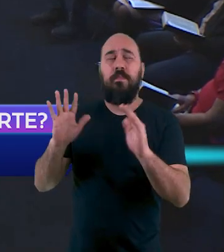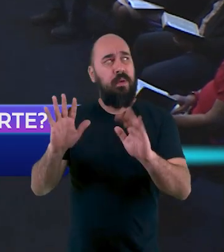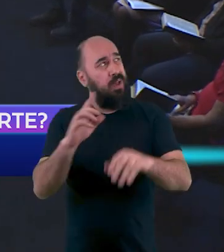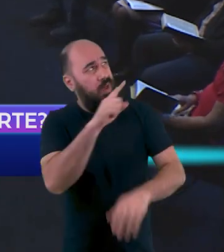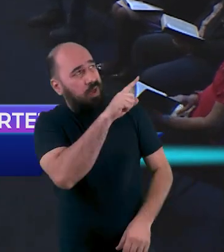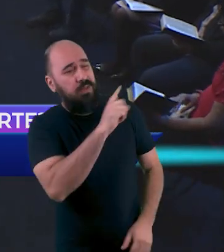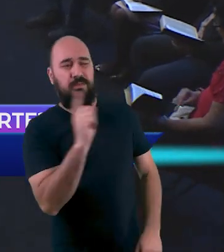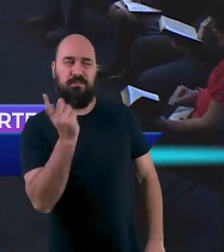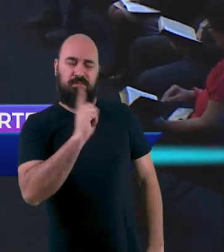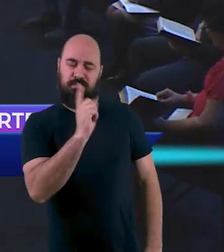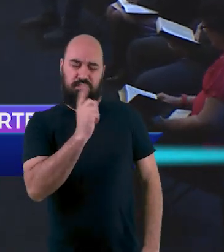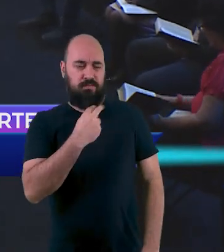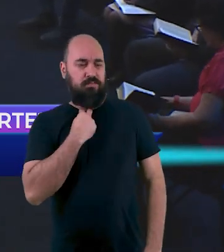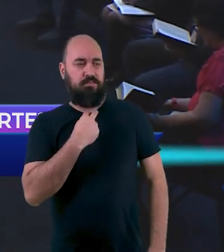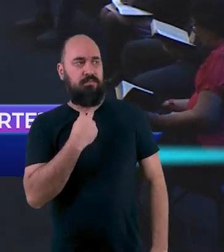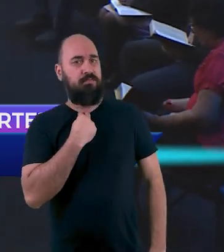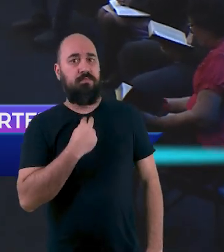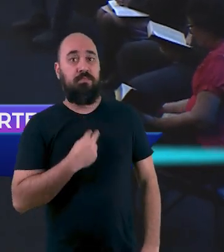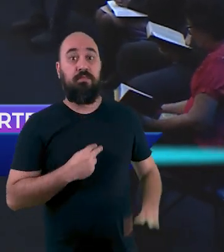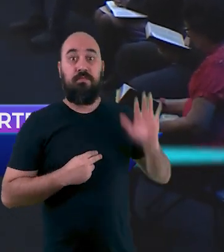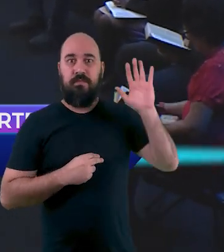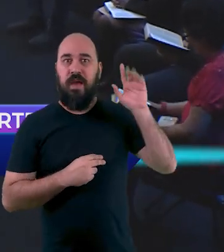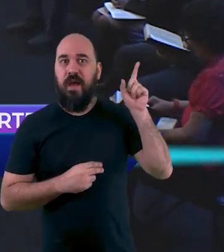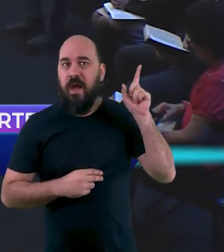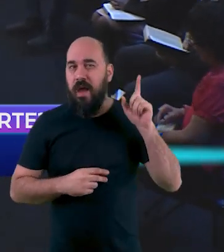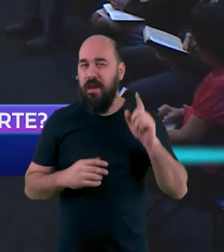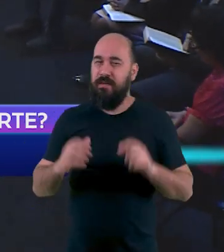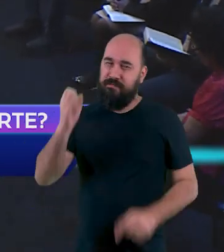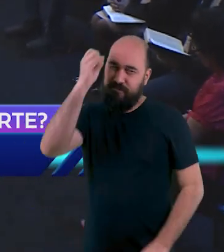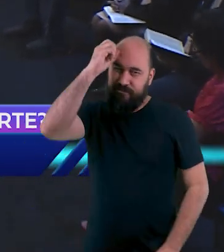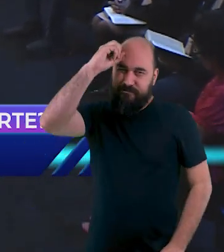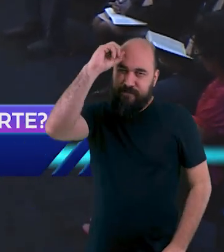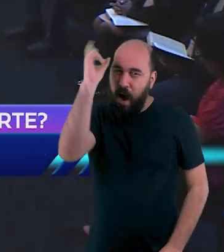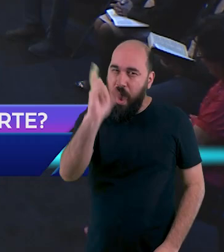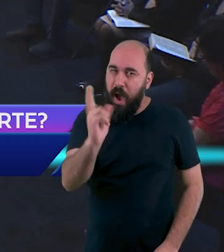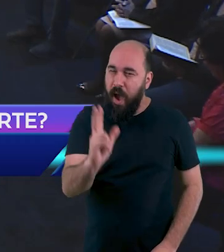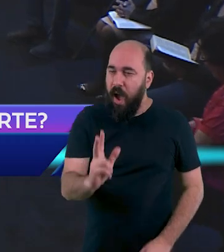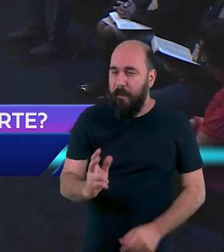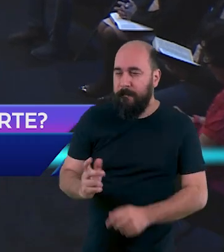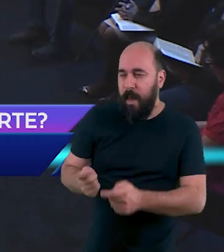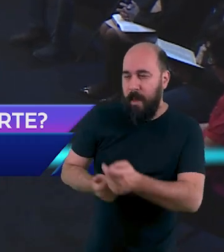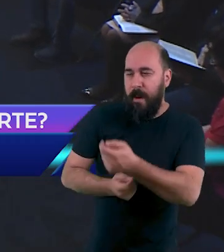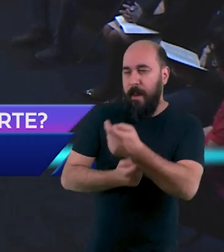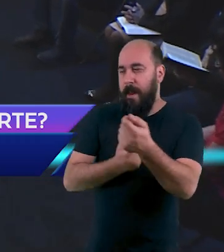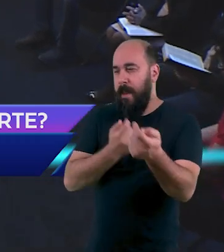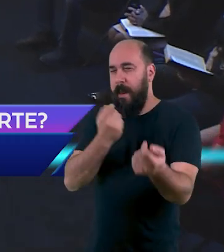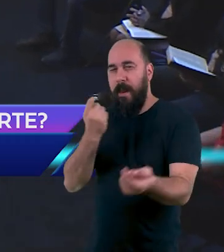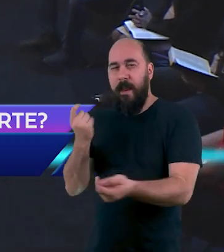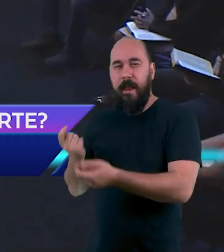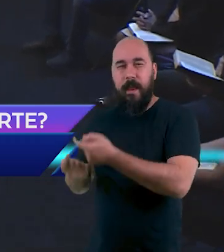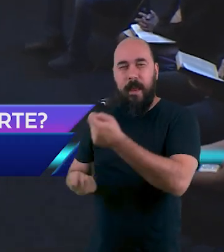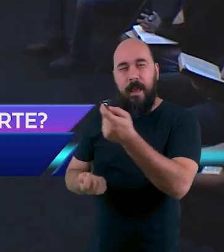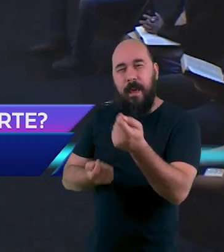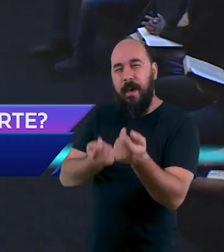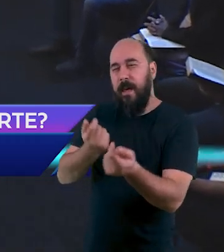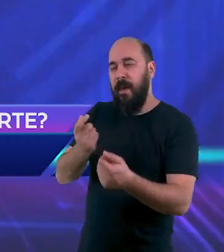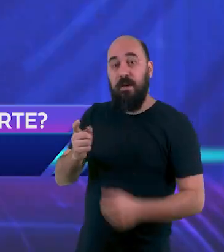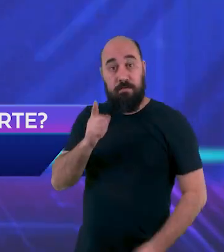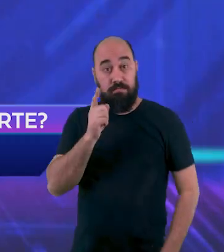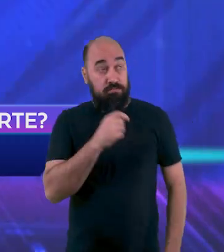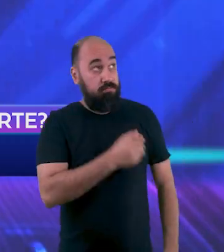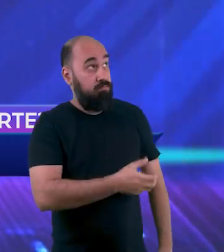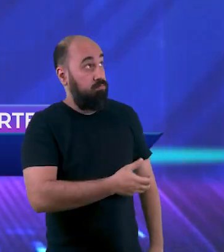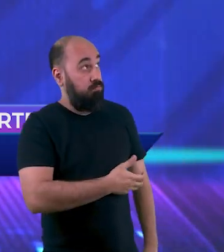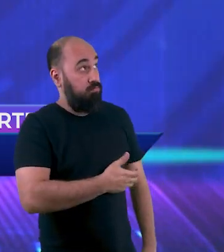E aí o diabo vai seduzindo Eva, que pega do fruto e come do fruto.